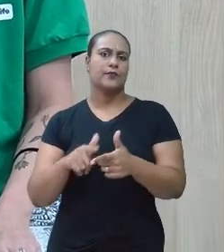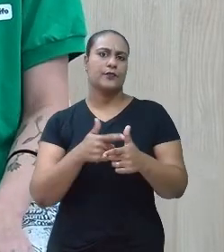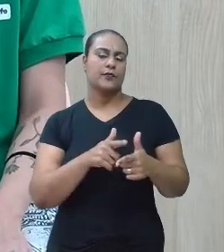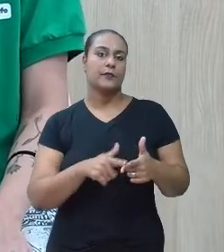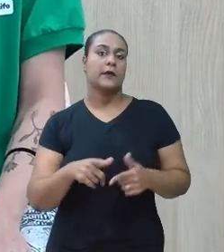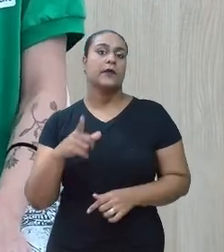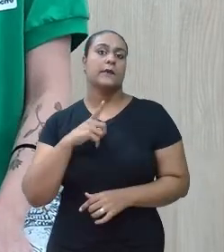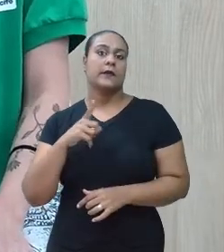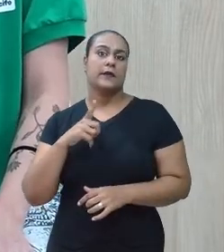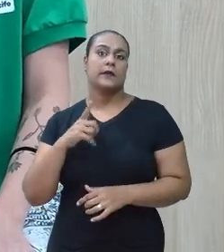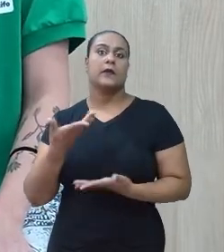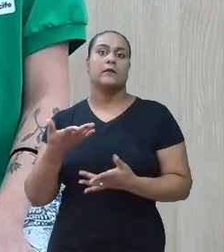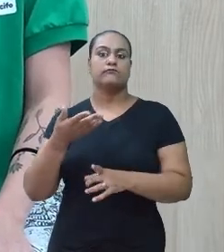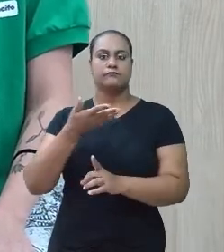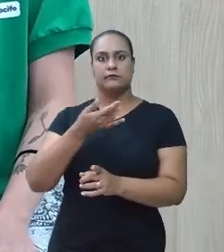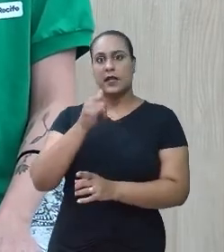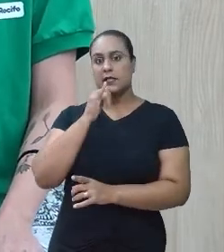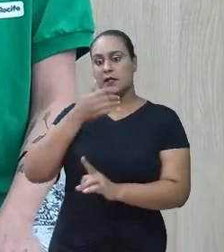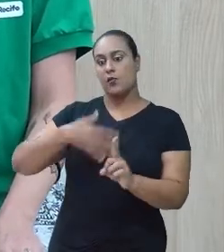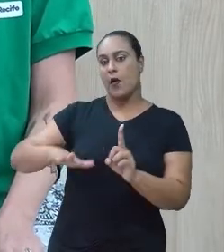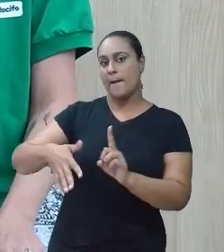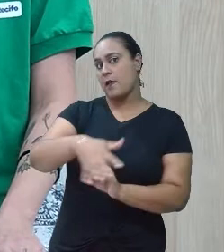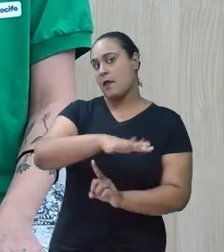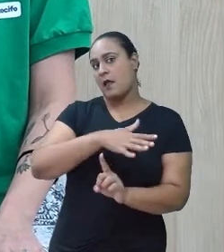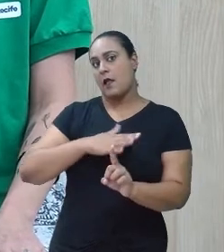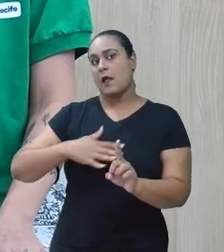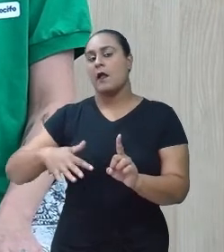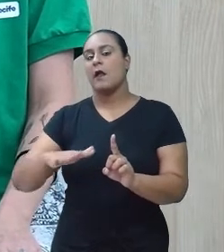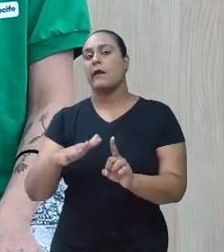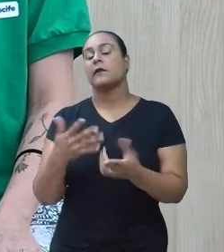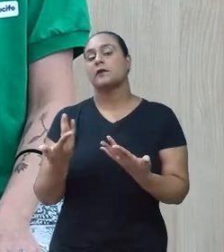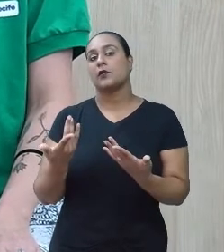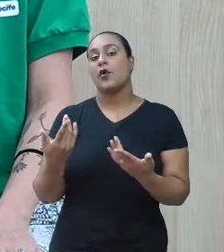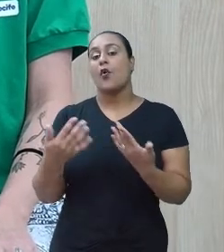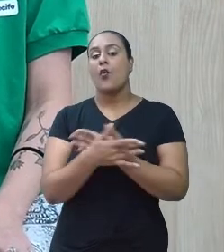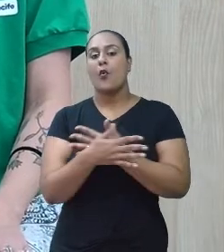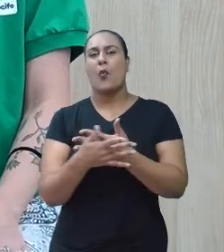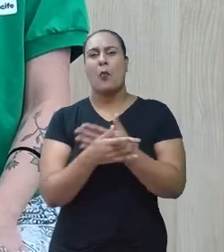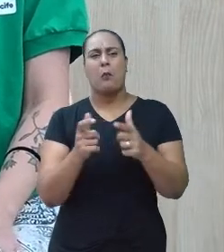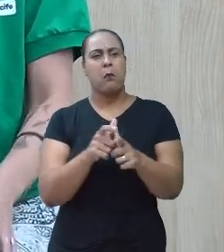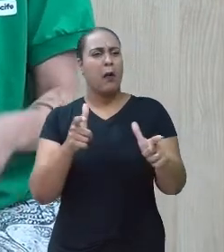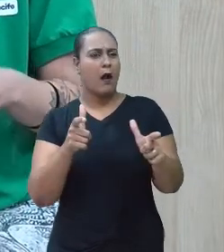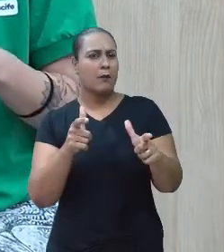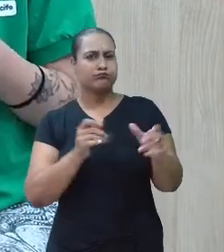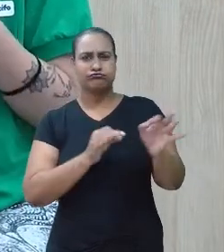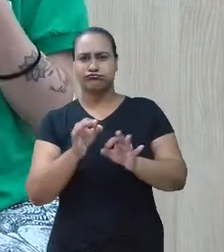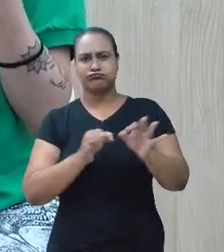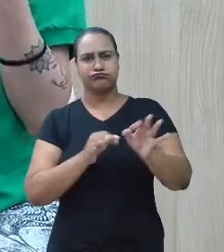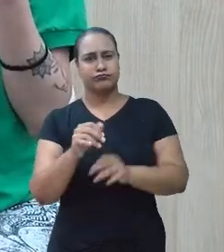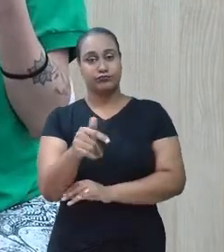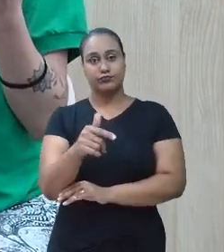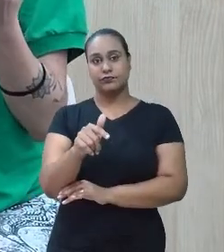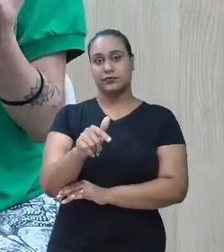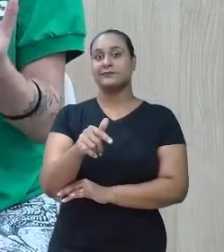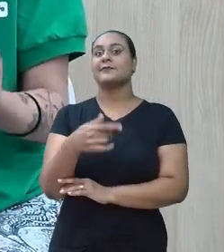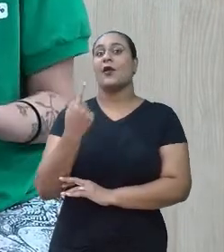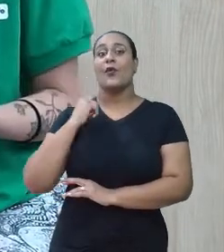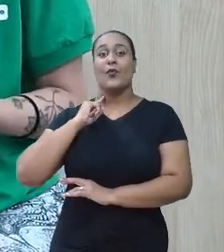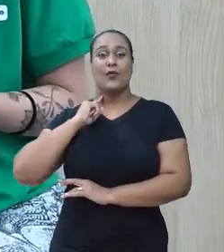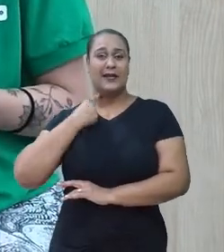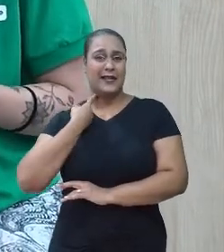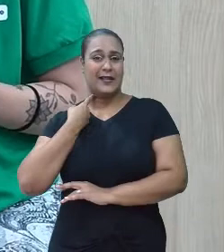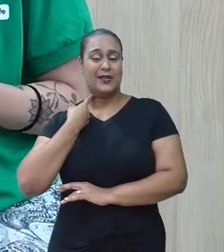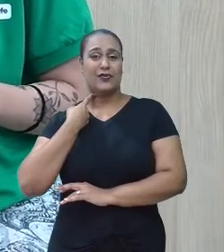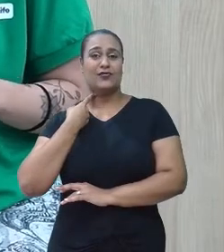traz ambientais, por exemplo, a questão da urbanização desenfreada, né? A questão dos resíduos, a questão